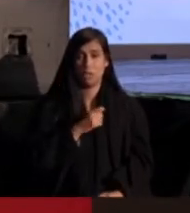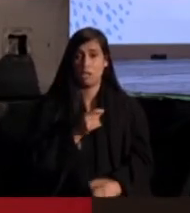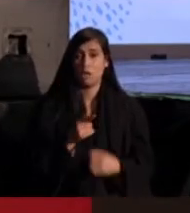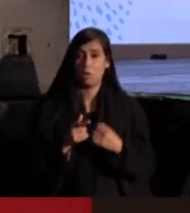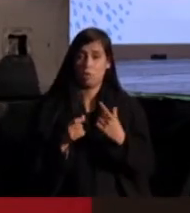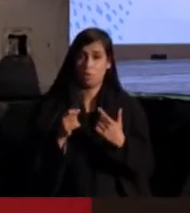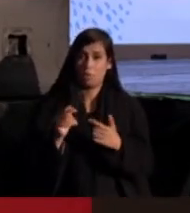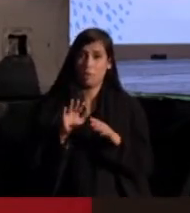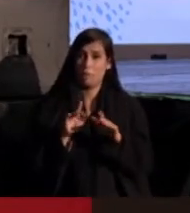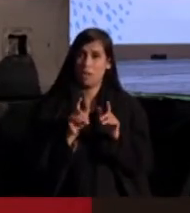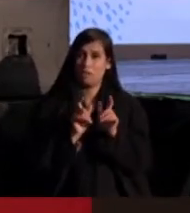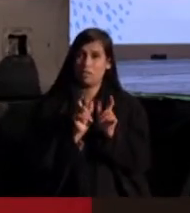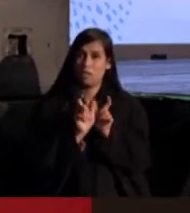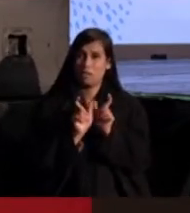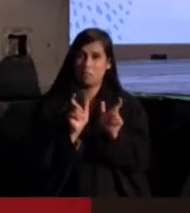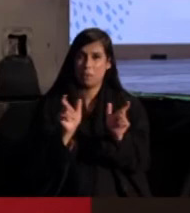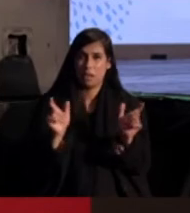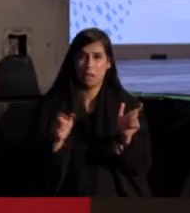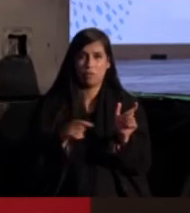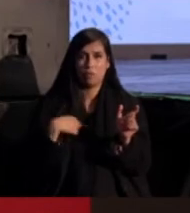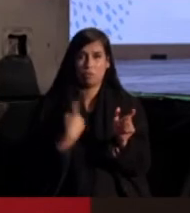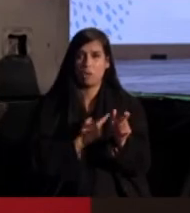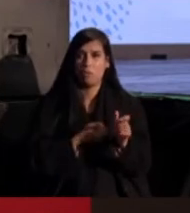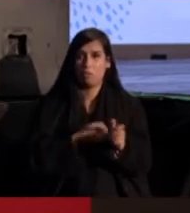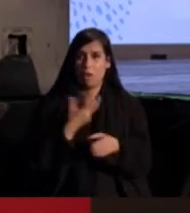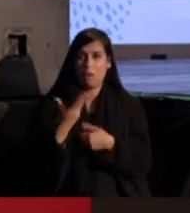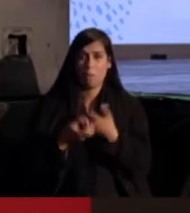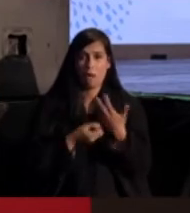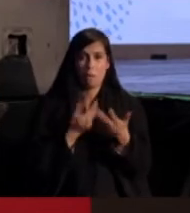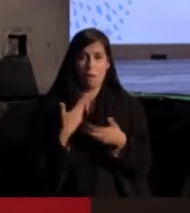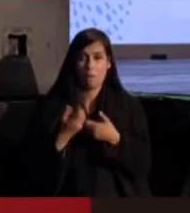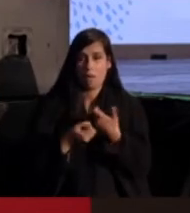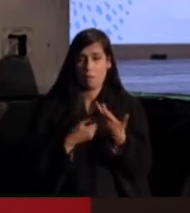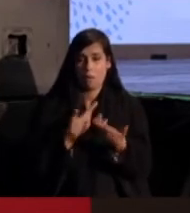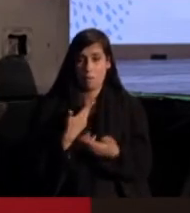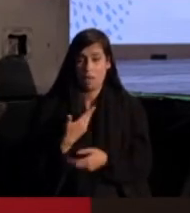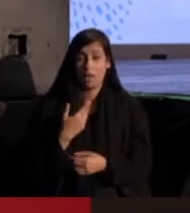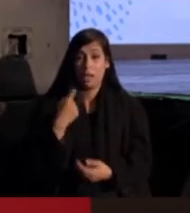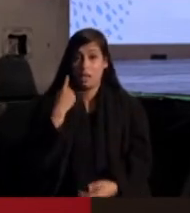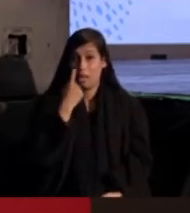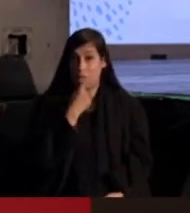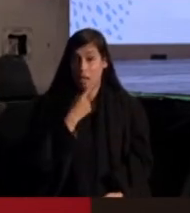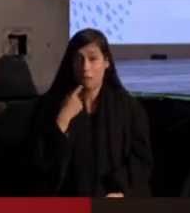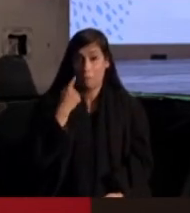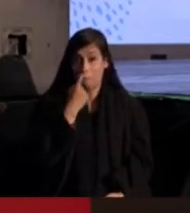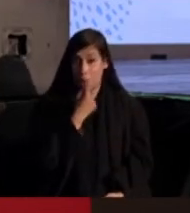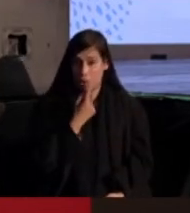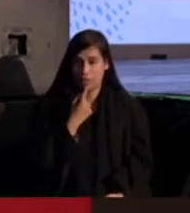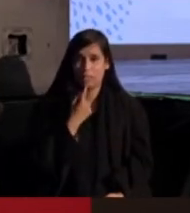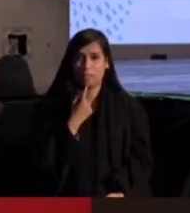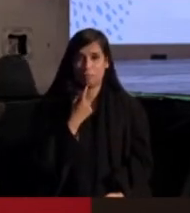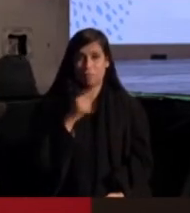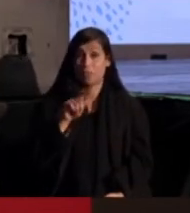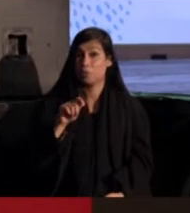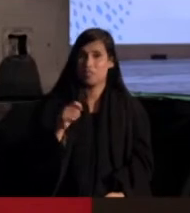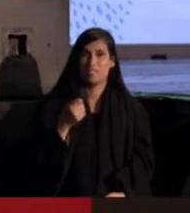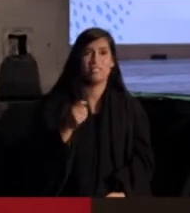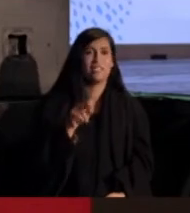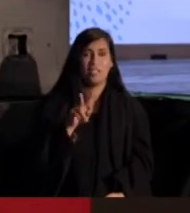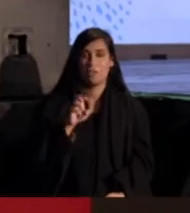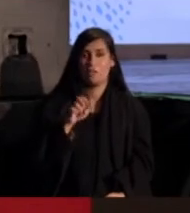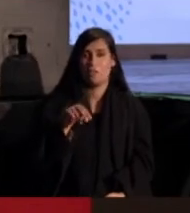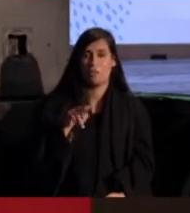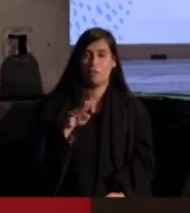nas palavras e as coisas, o Foucault, logo na entrada, ele vai dizer que a boca é Vênus, pois que por ela passam